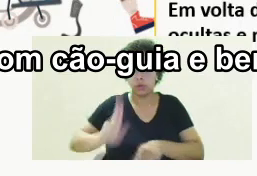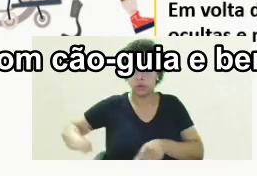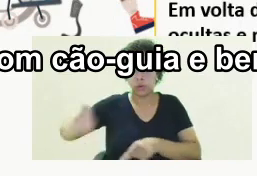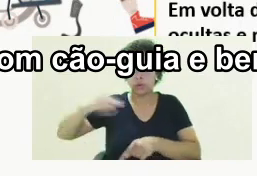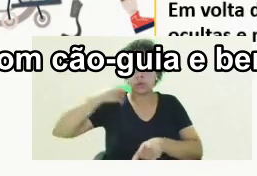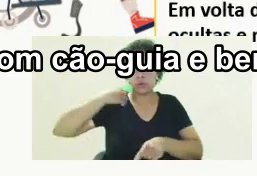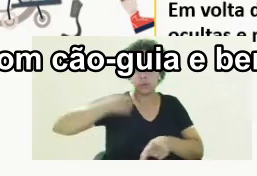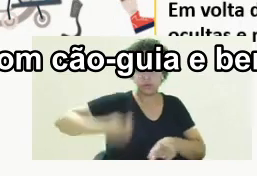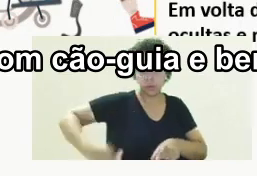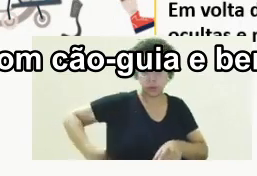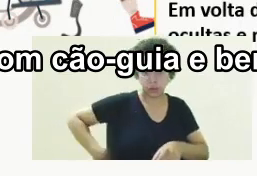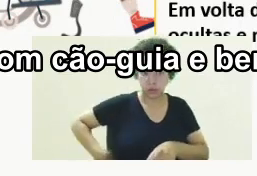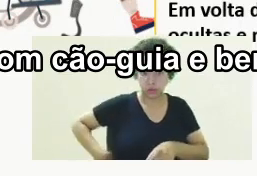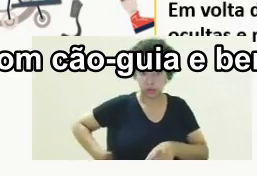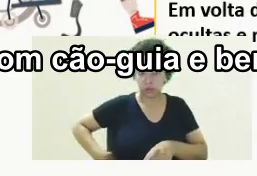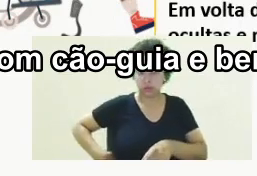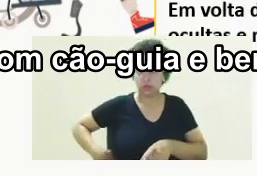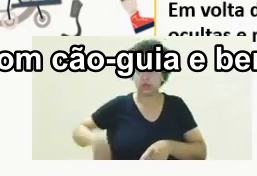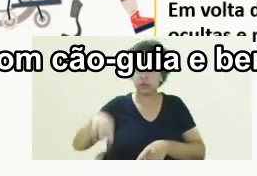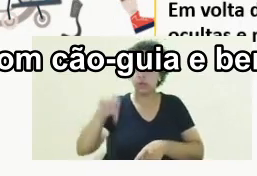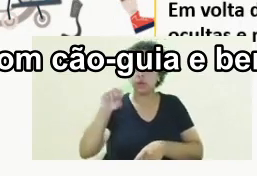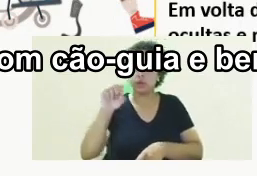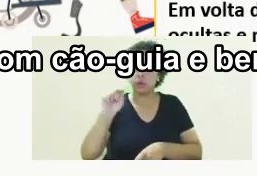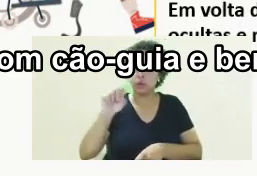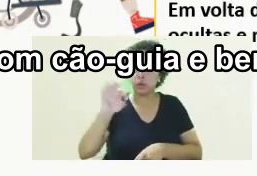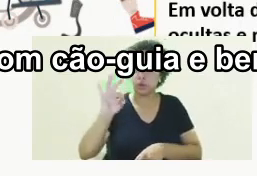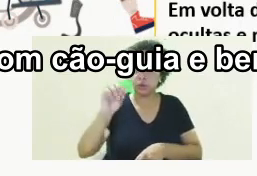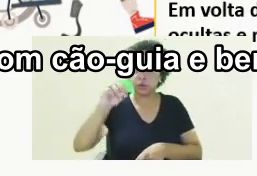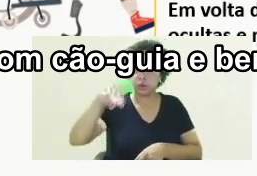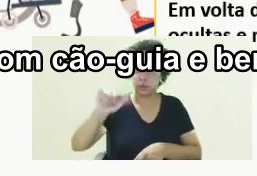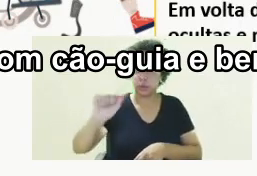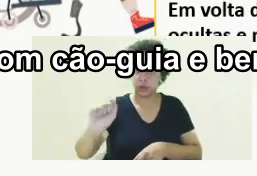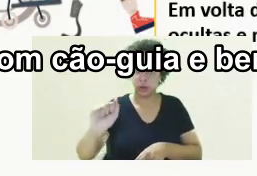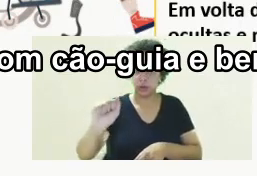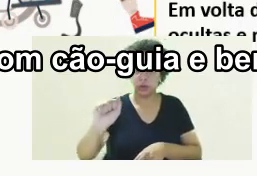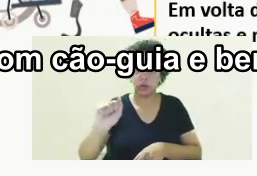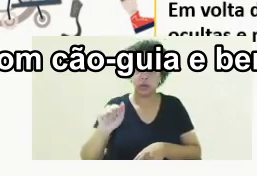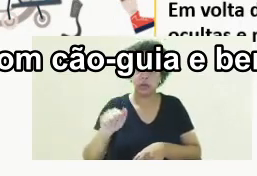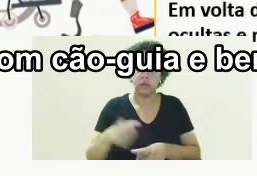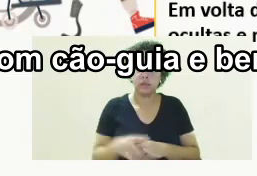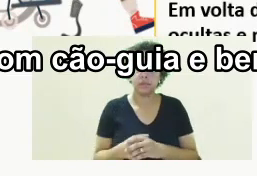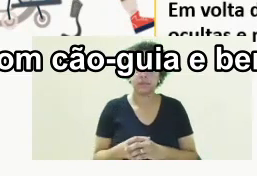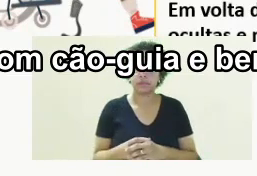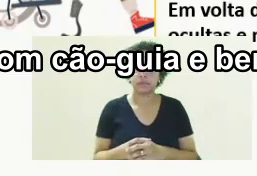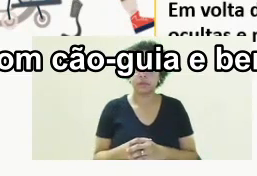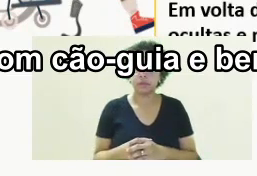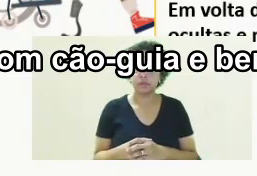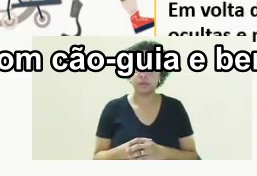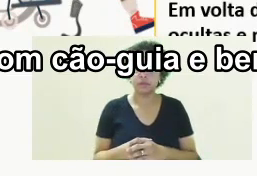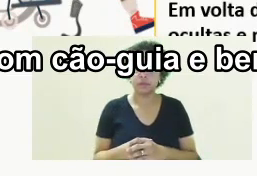ostomia. Então, essa seria um exemplo de audiodescrição escrita, né, dessa imagem.